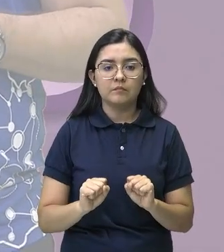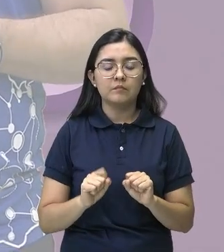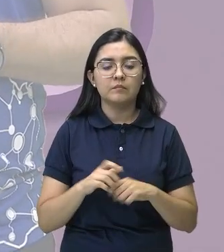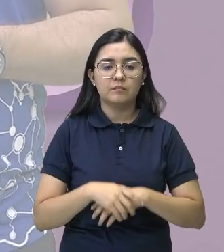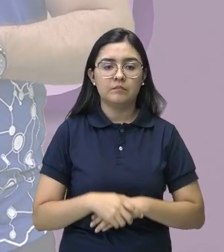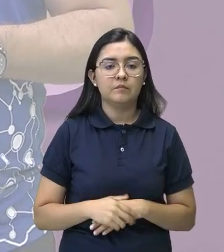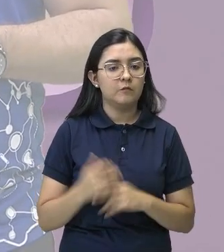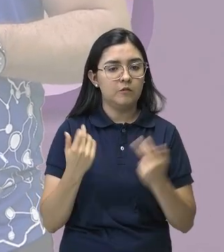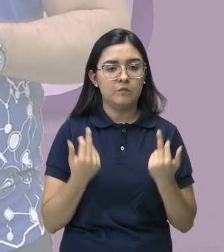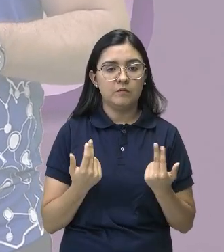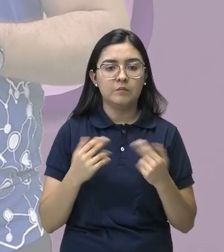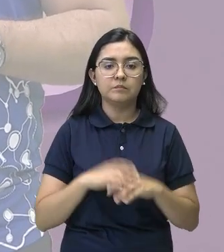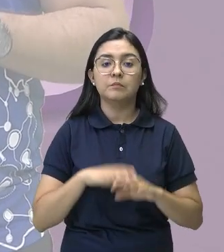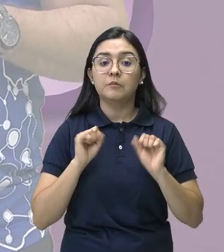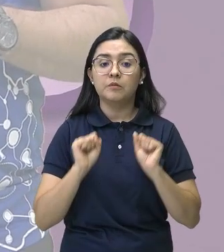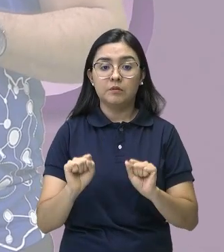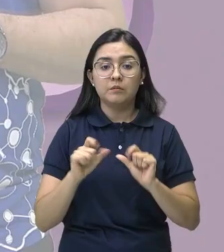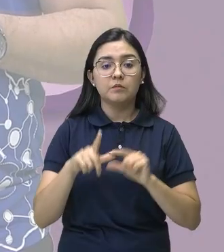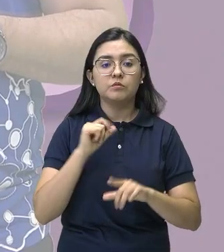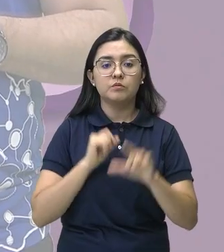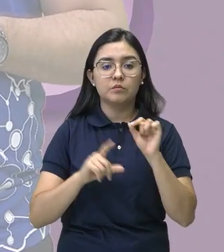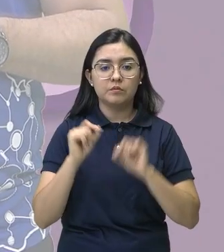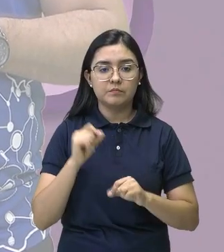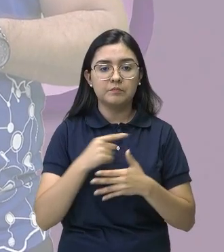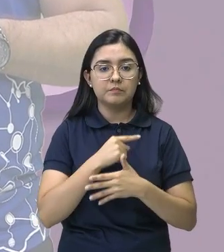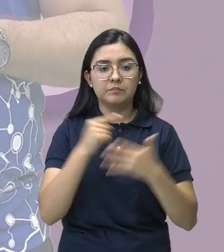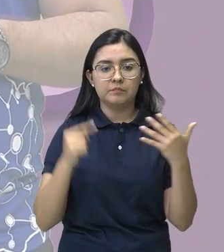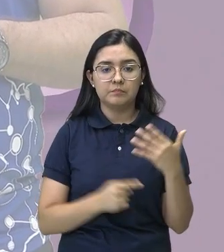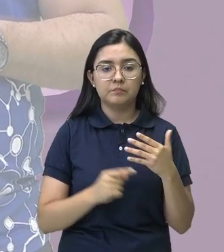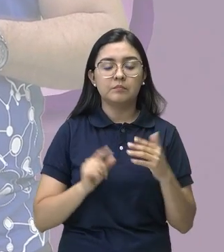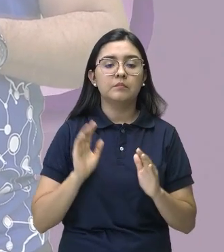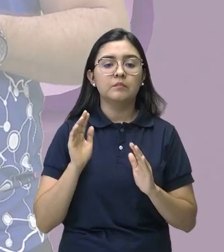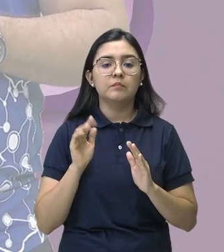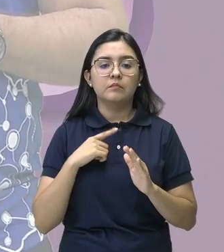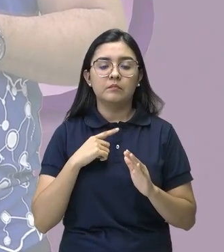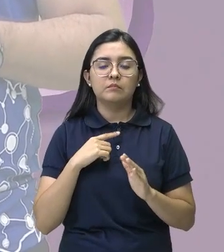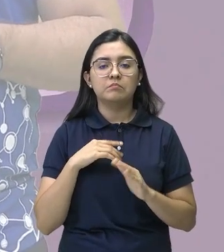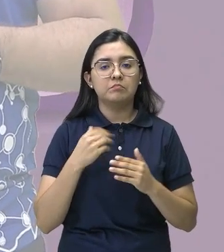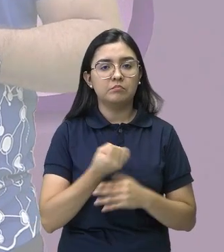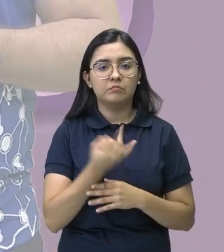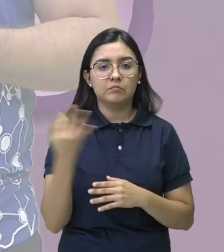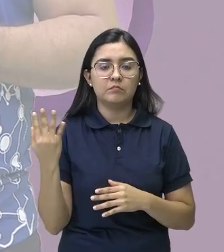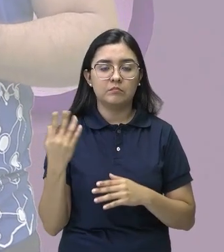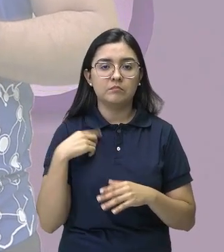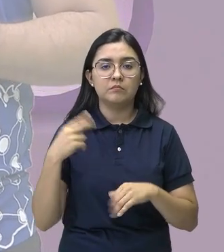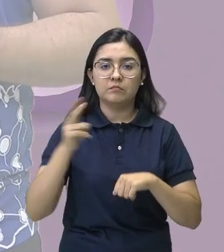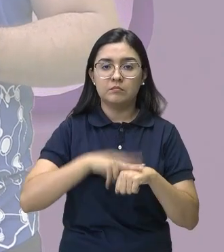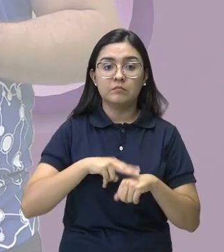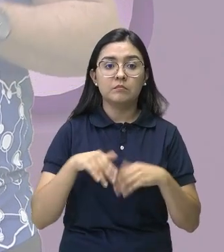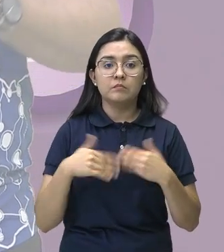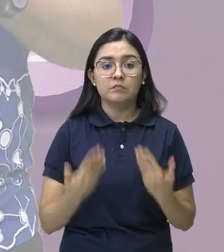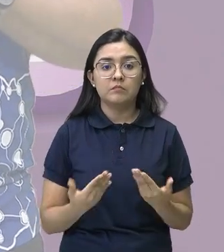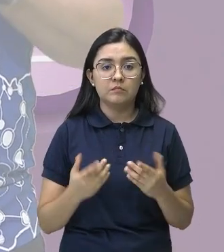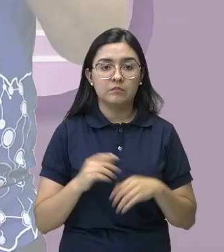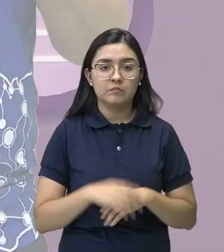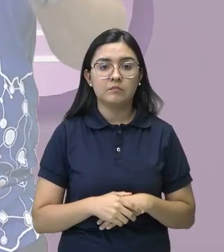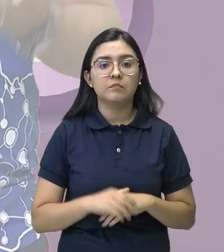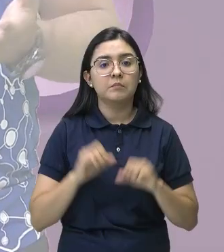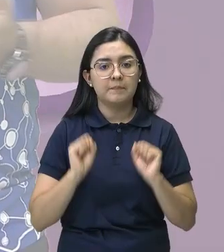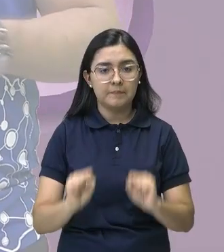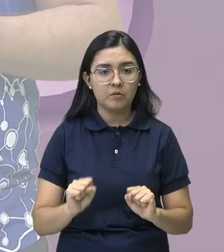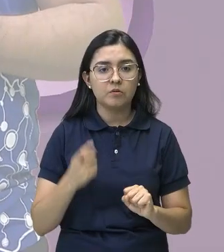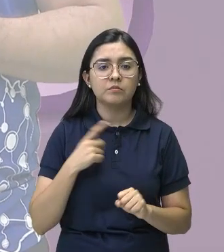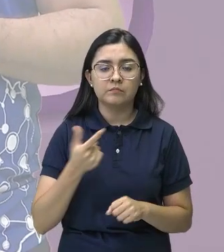tá? Podendo escolher o mesmo elemento até P vezes, ou seja, a gente